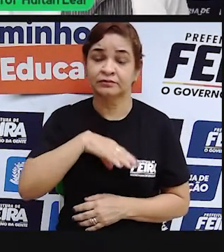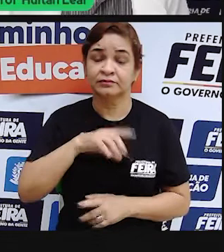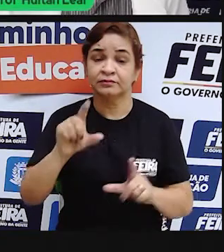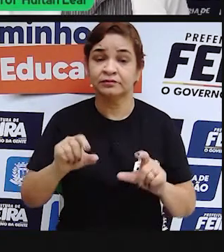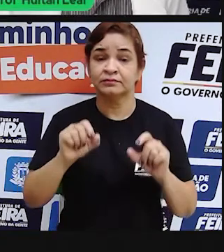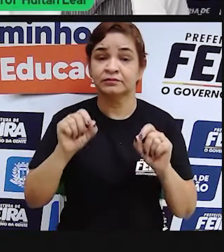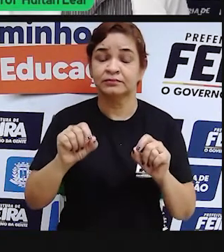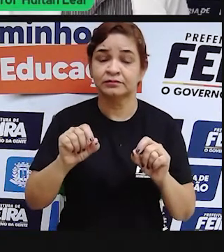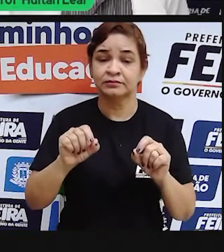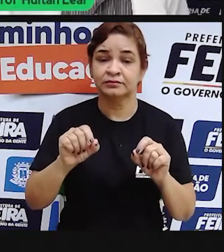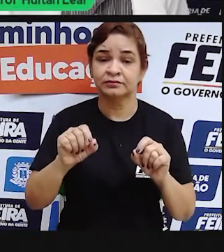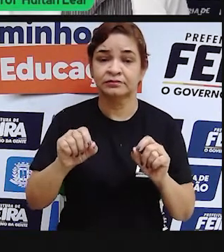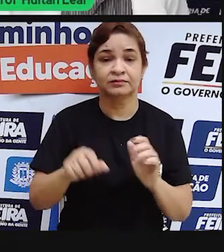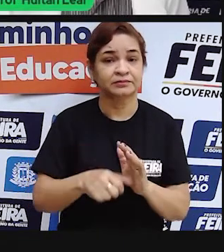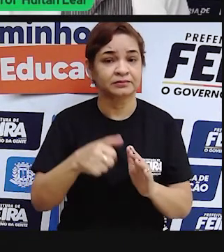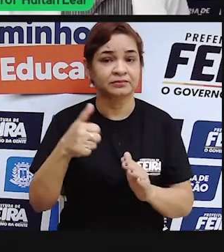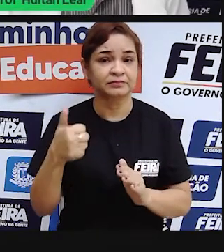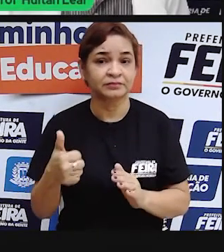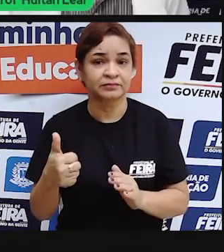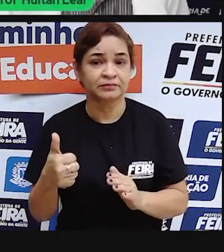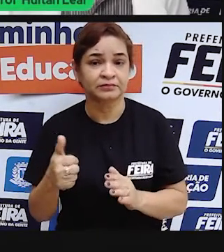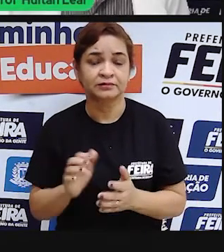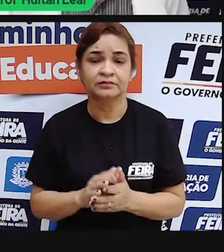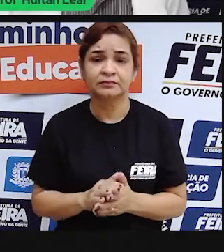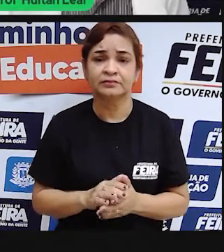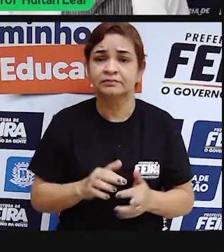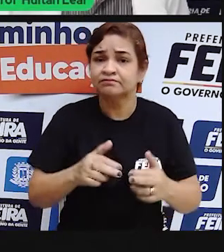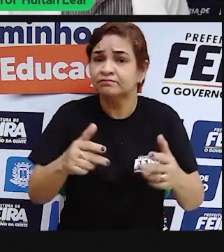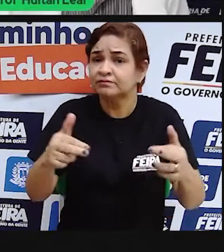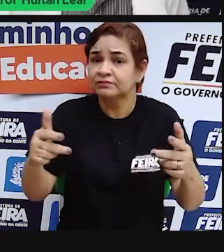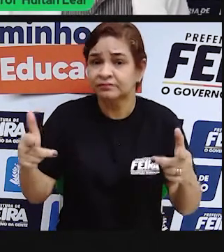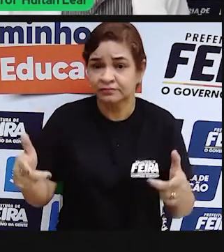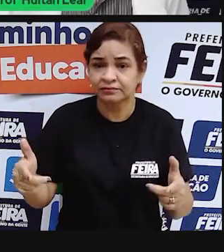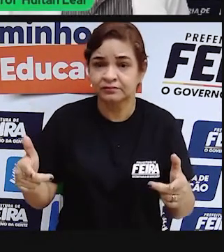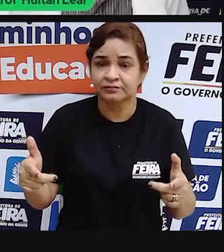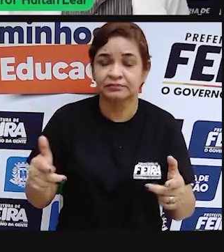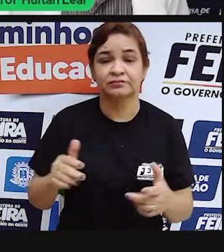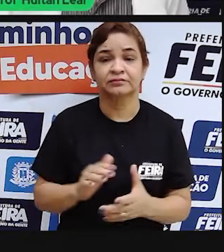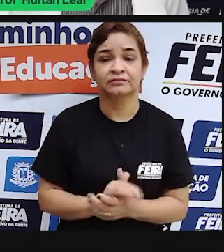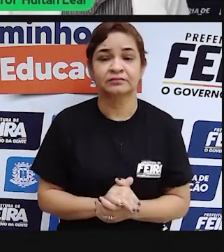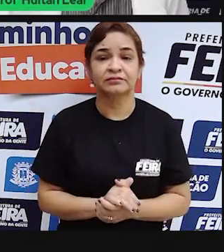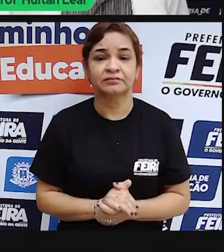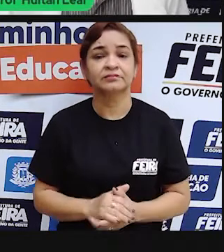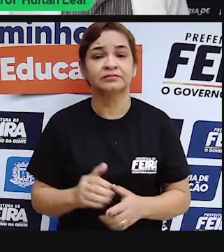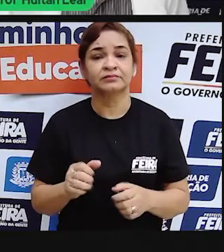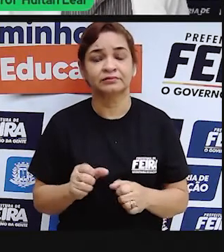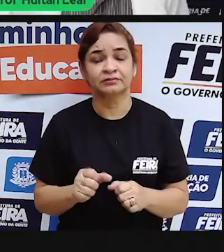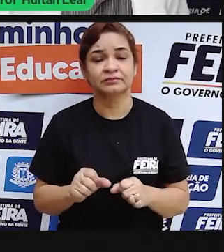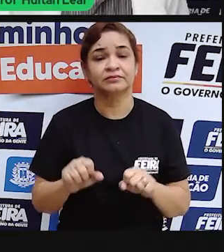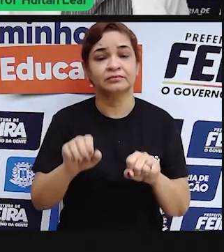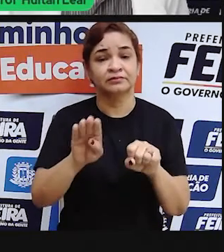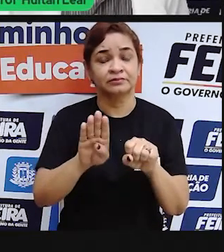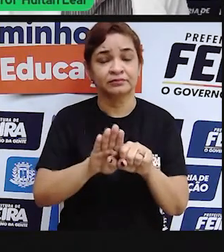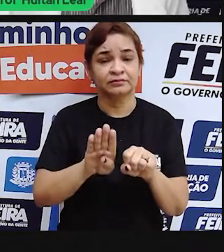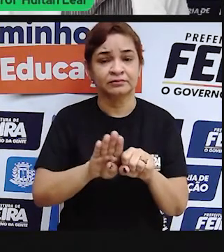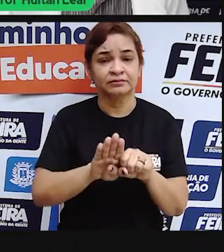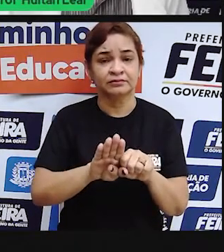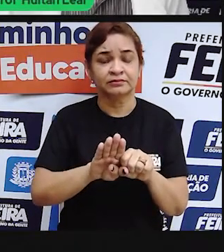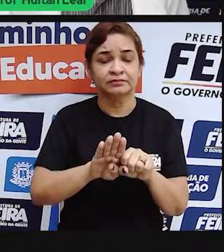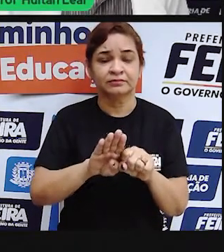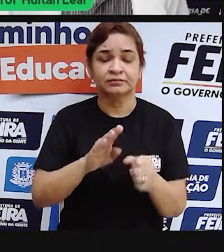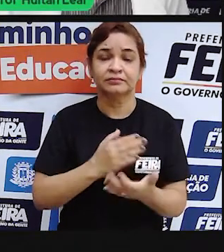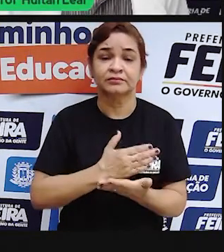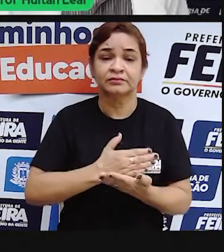que aprendemos é o que são as coisas, né? O substantivo. Então, qual é a origem da